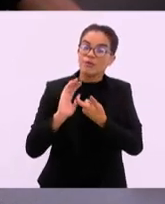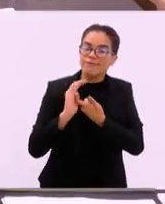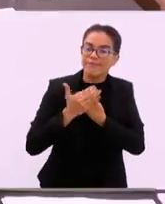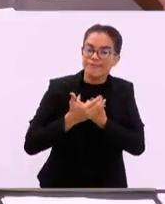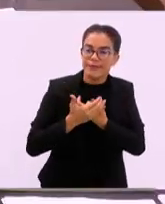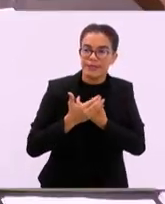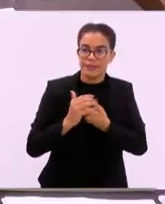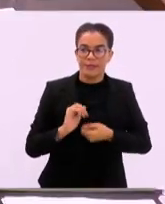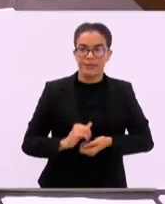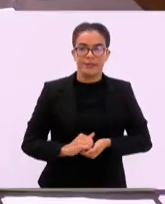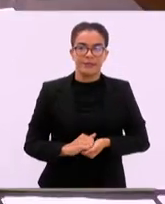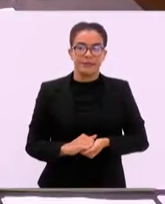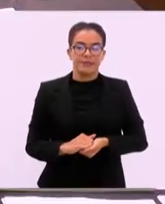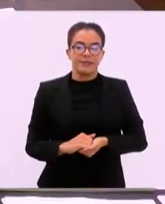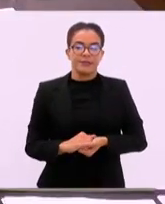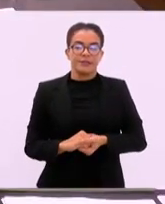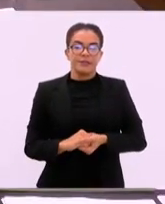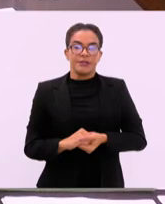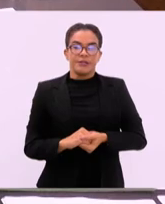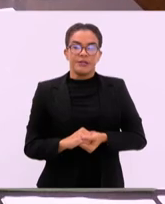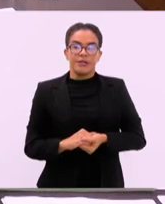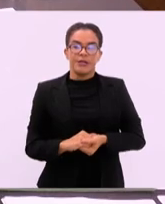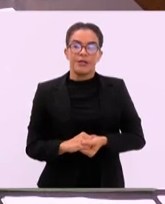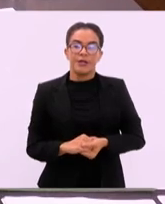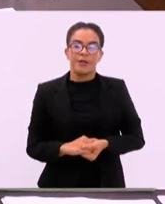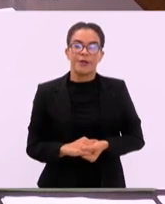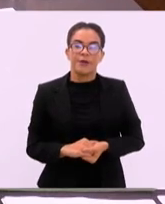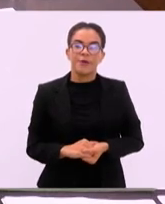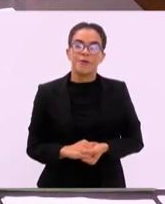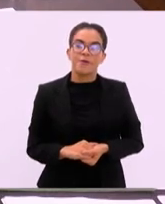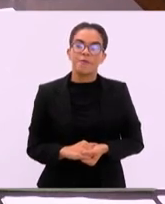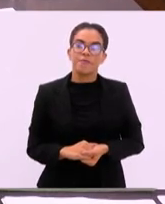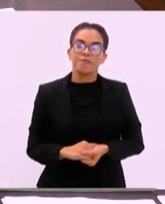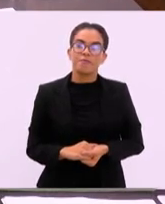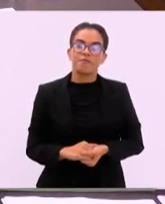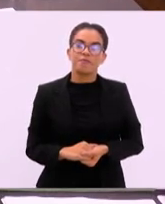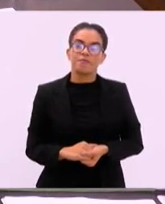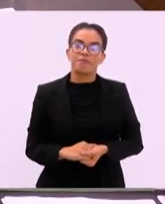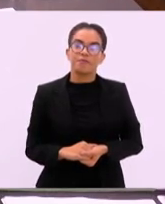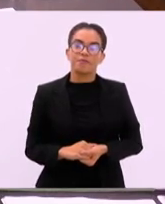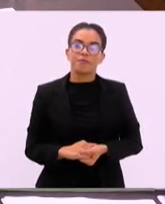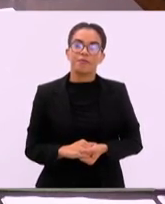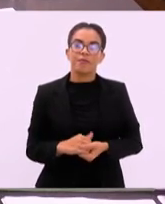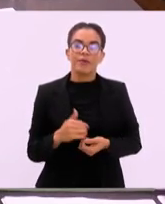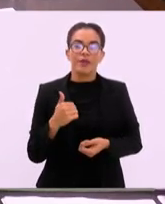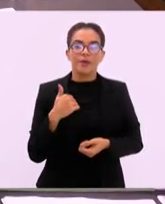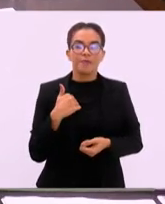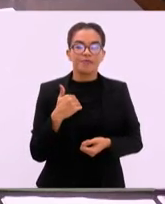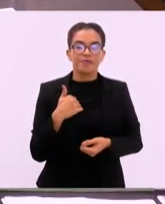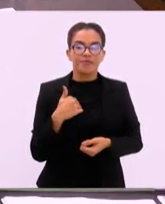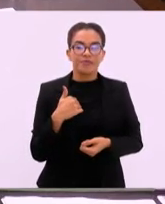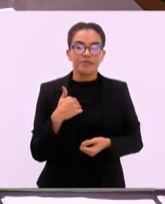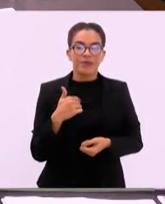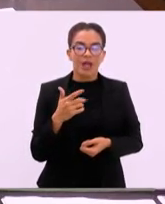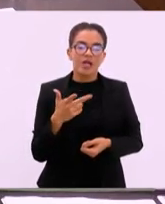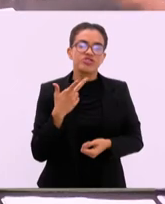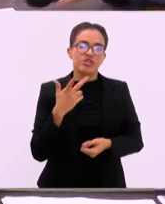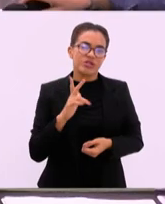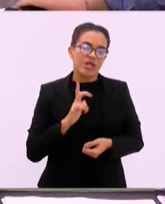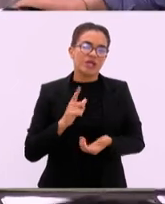Deputado Serafini. Deputado Serafini, pediu uso? Pedi, presidente. Esse debate vai se repetir algumas vezes. A gente tem, na verdade, já